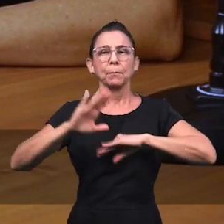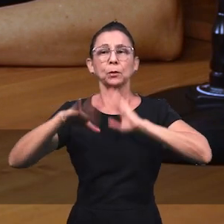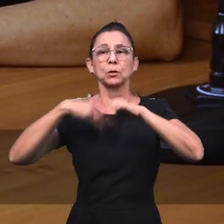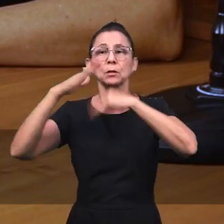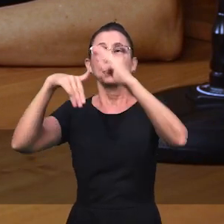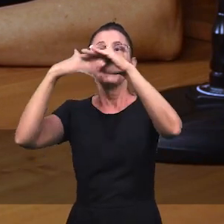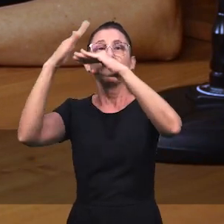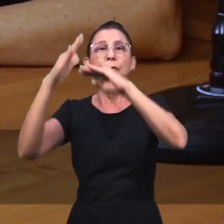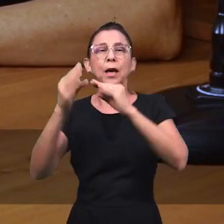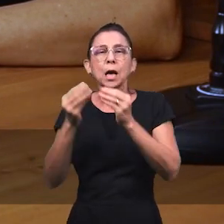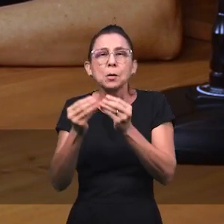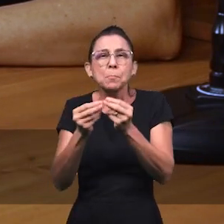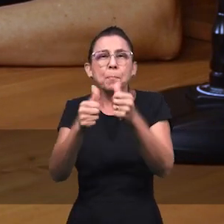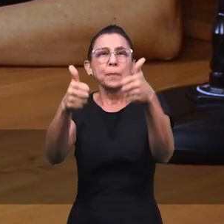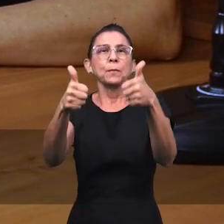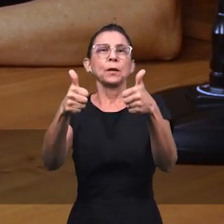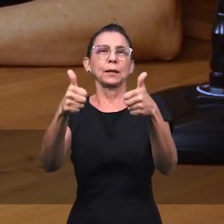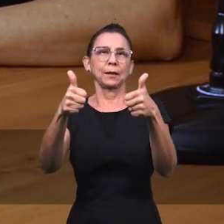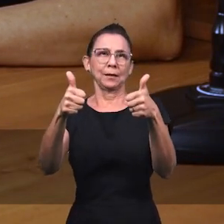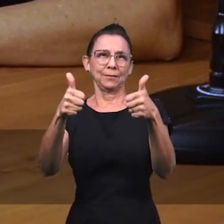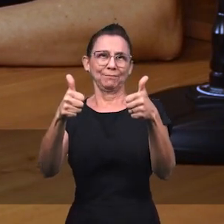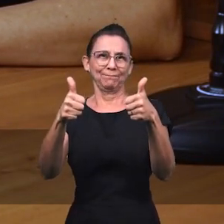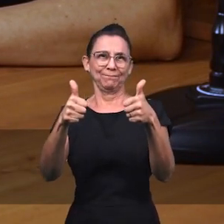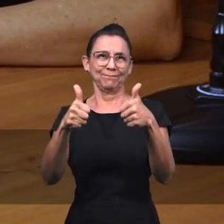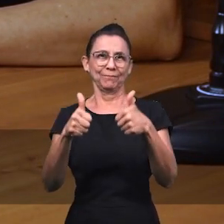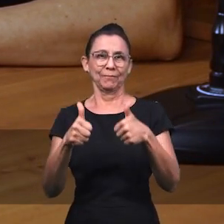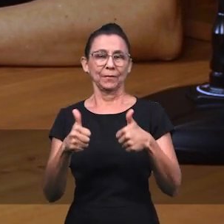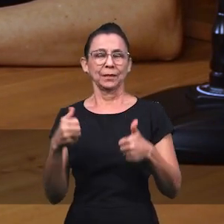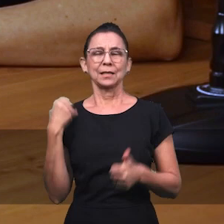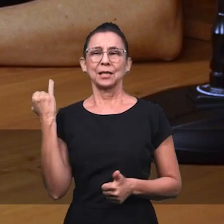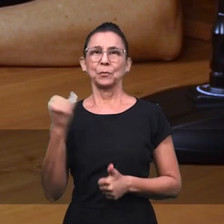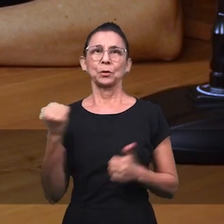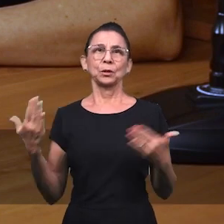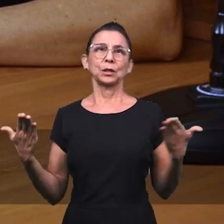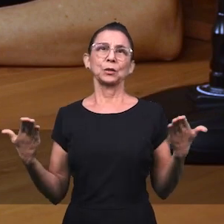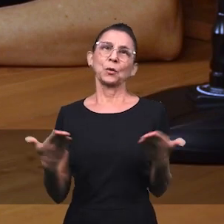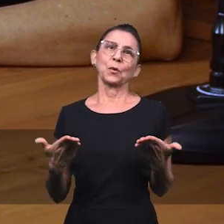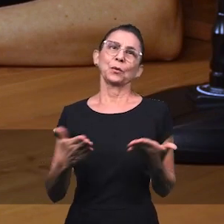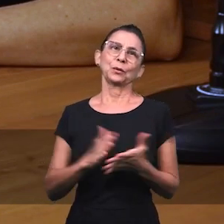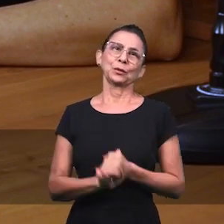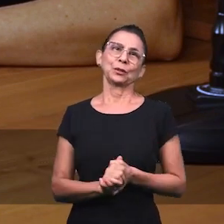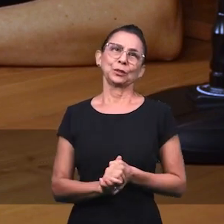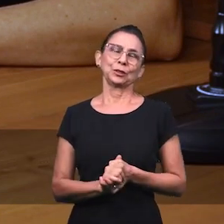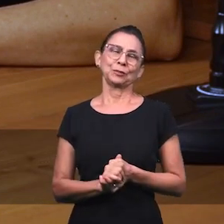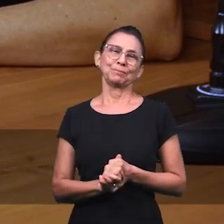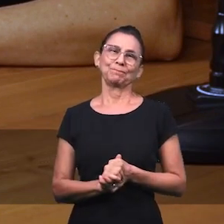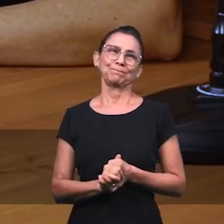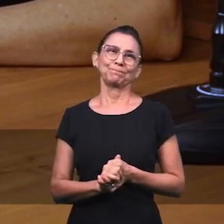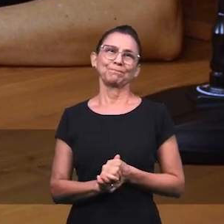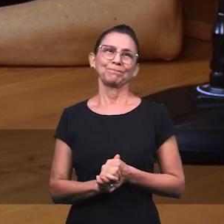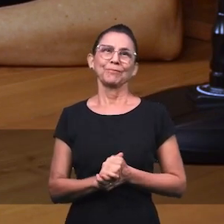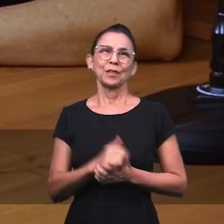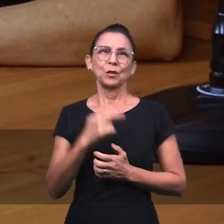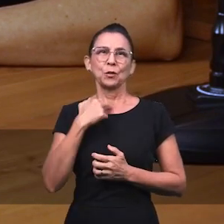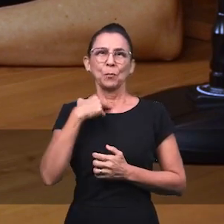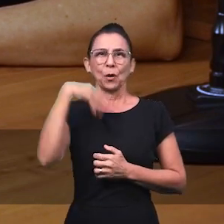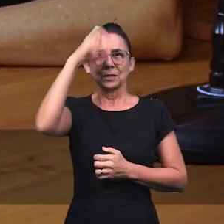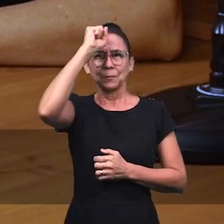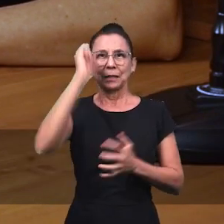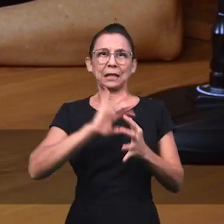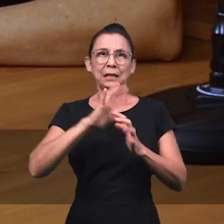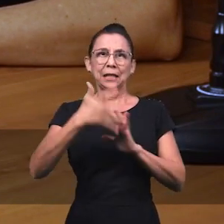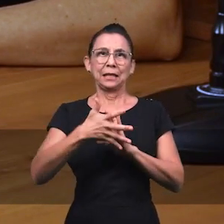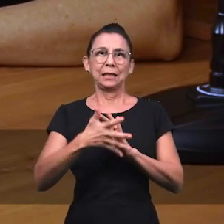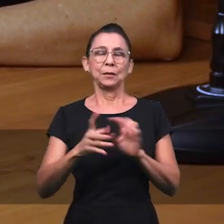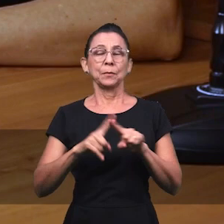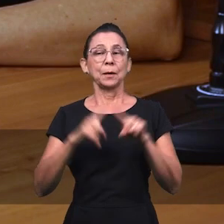melhor. Isso foi importante. Hoje eu posso aprender Libras, mas o desenvolvimento de